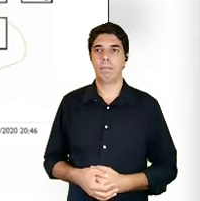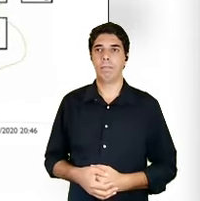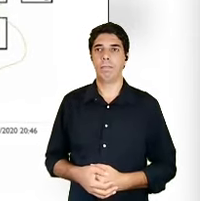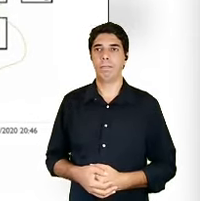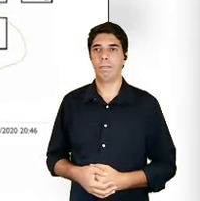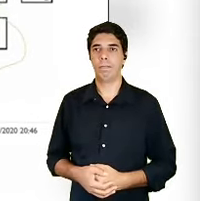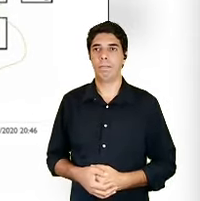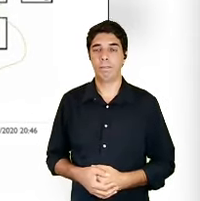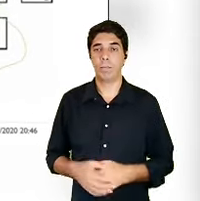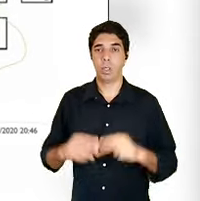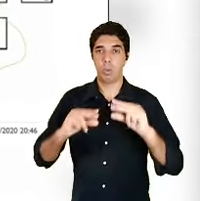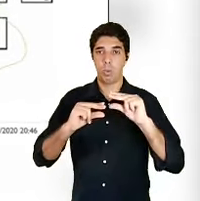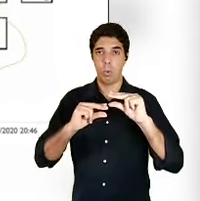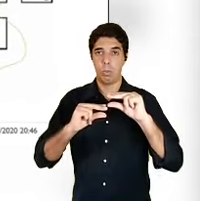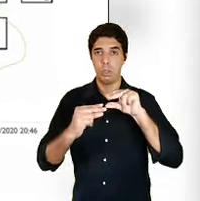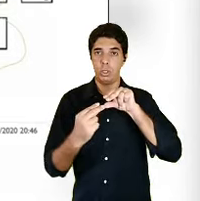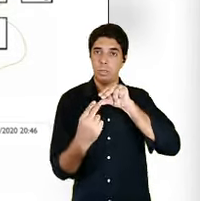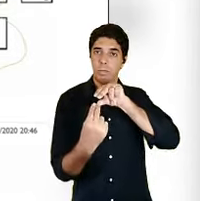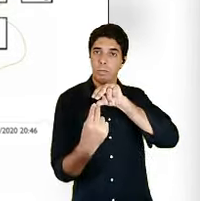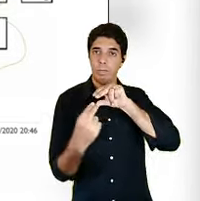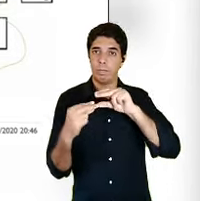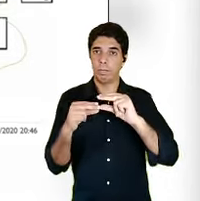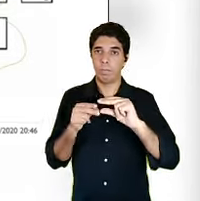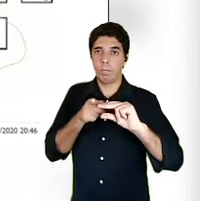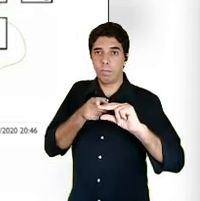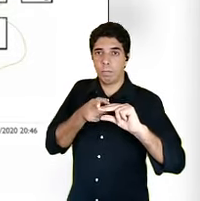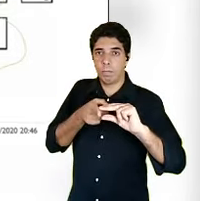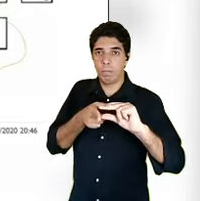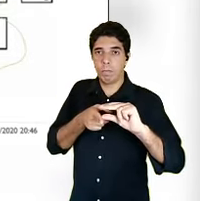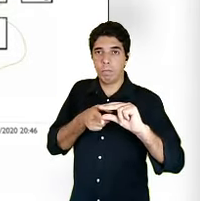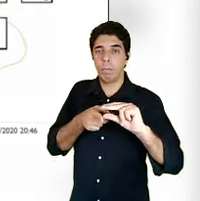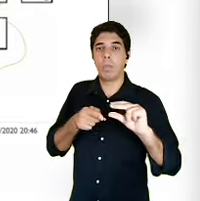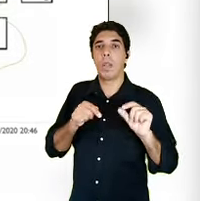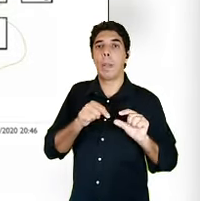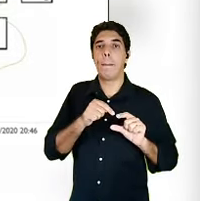essa parte aqui do meu objeto, essa aresta, aqui em cima.